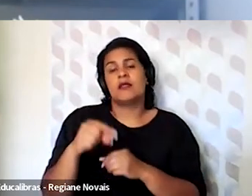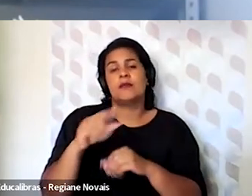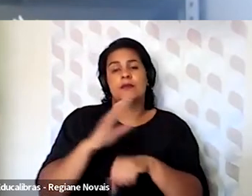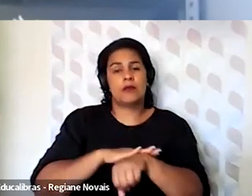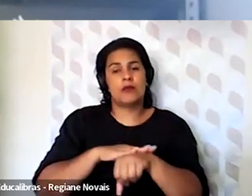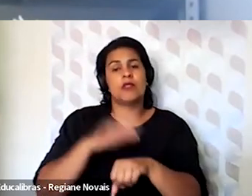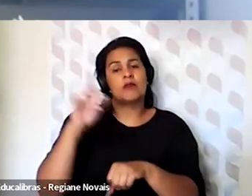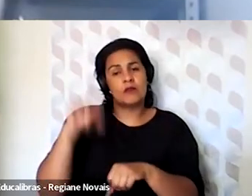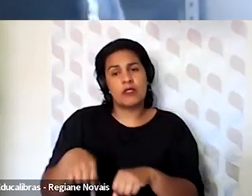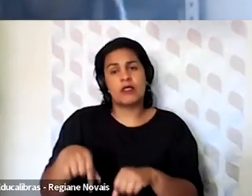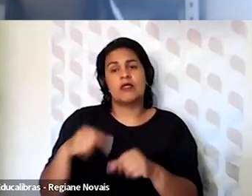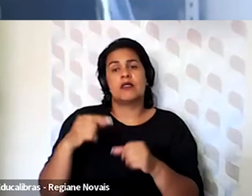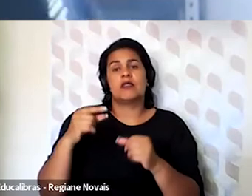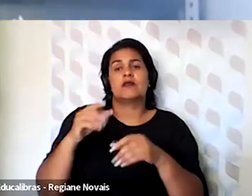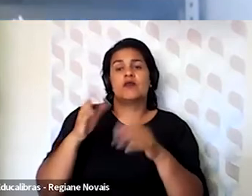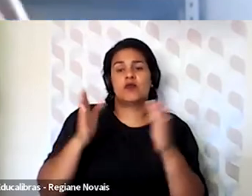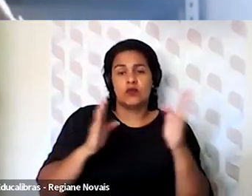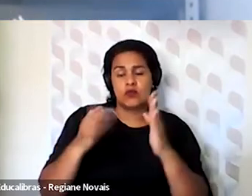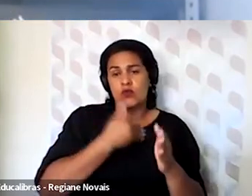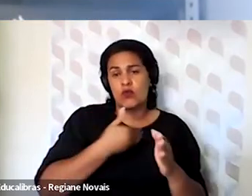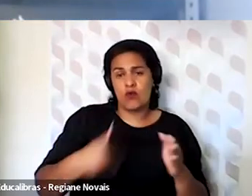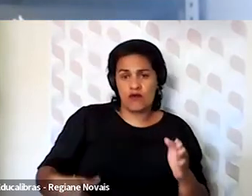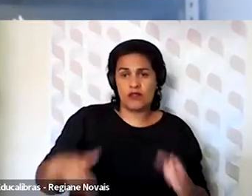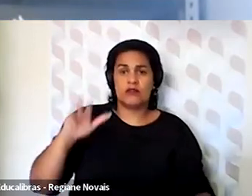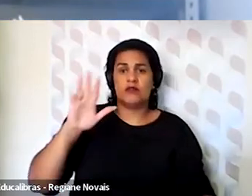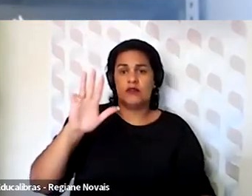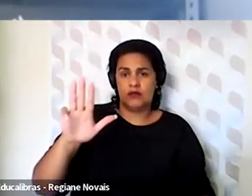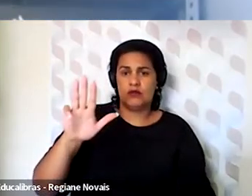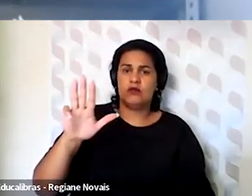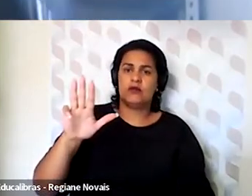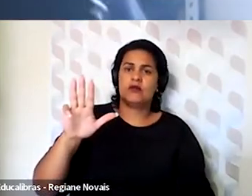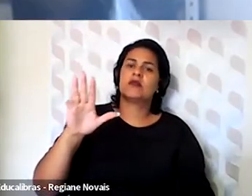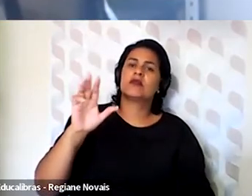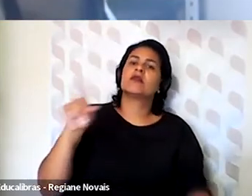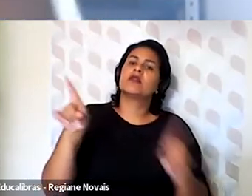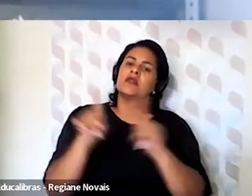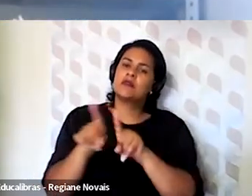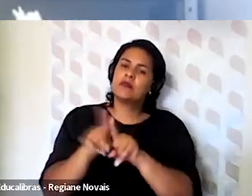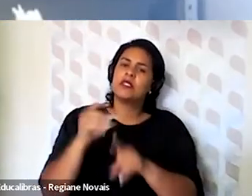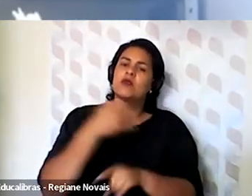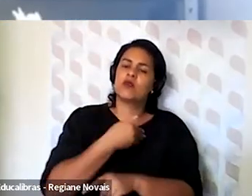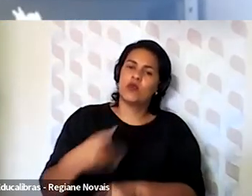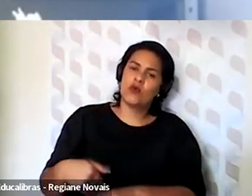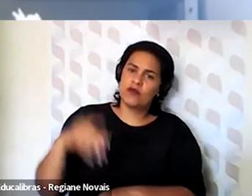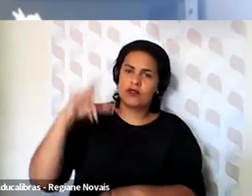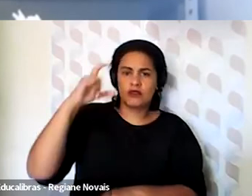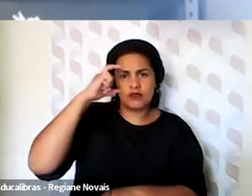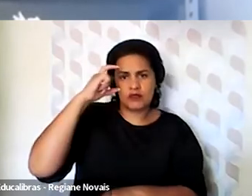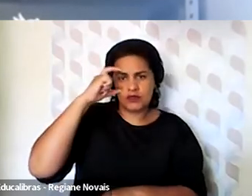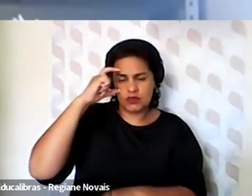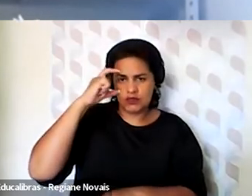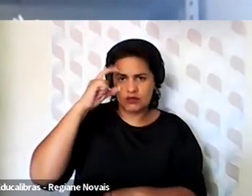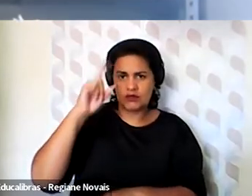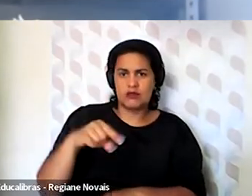foi na era Lula. E o último governo Dilma. Aliás, a primeira mulher eleita em